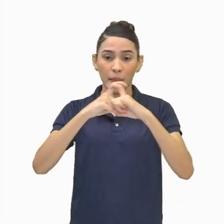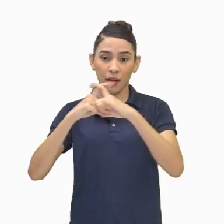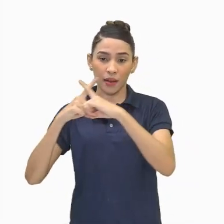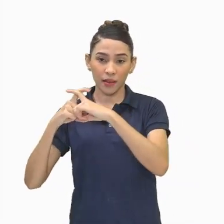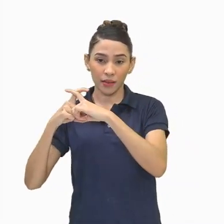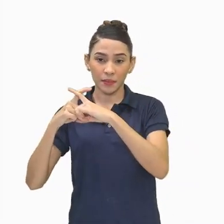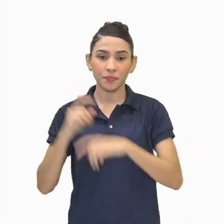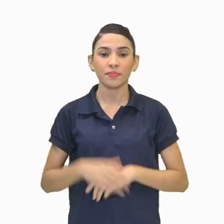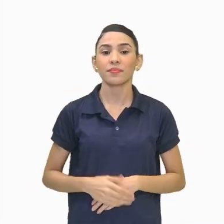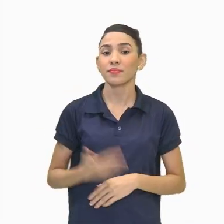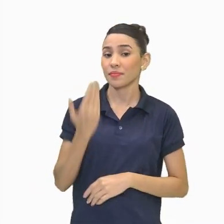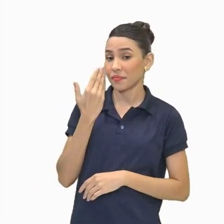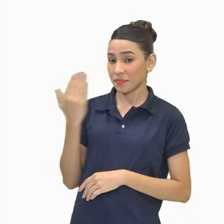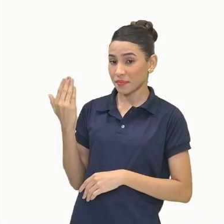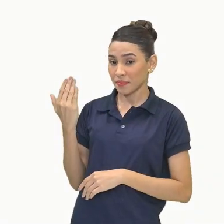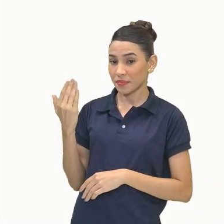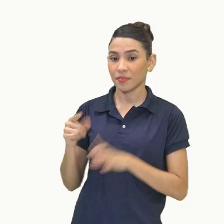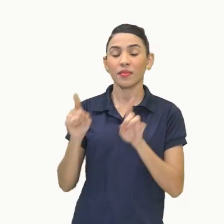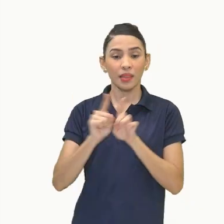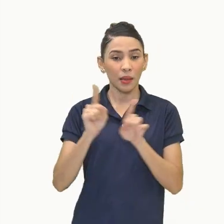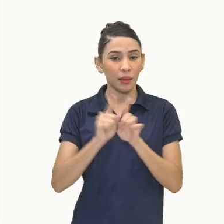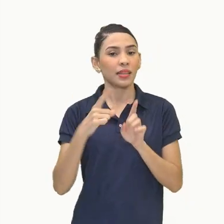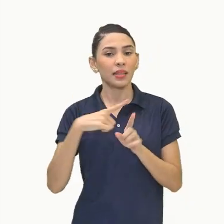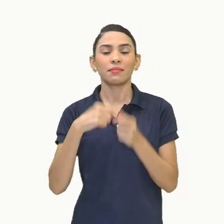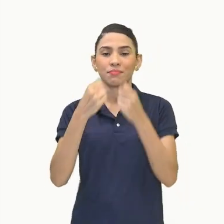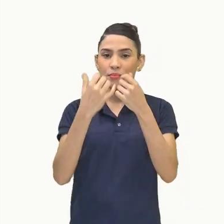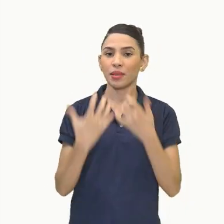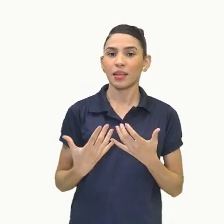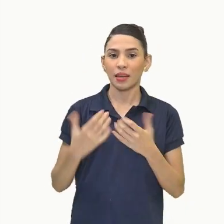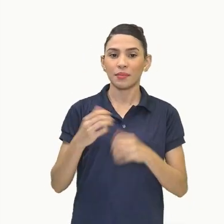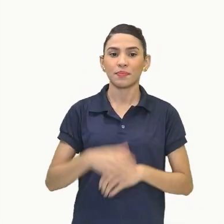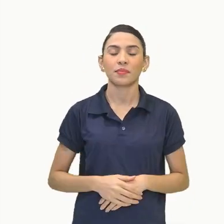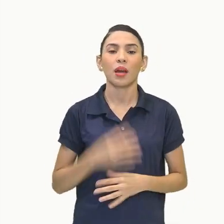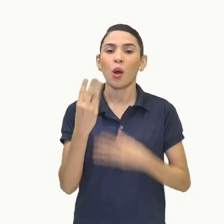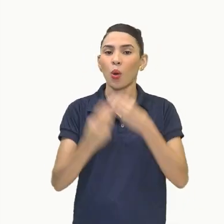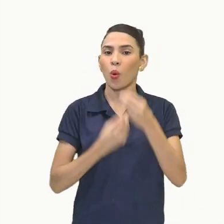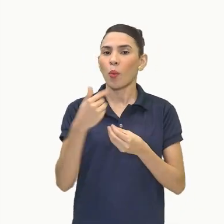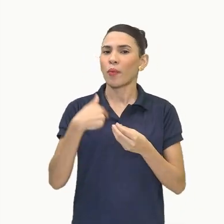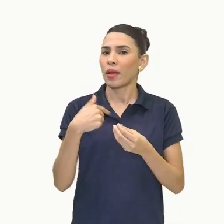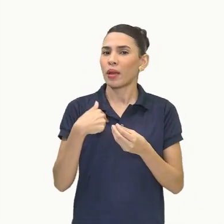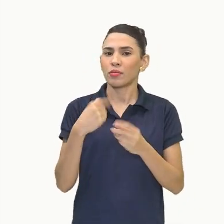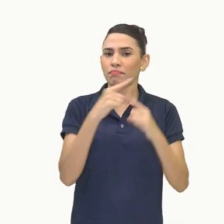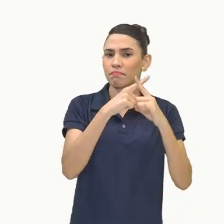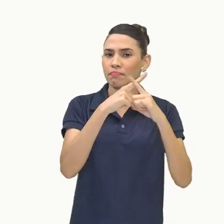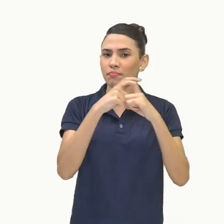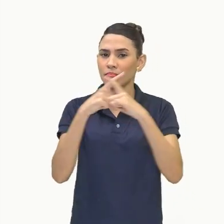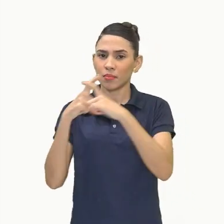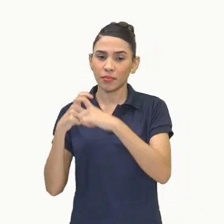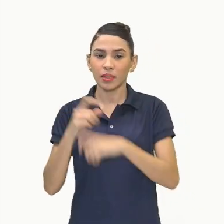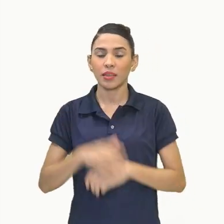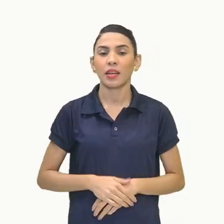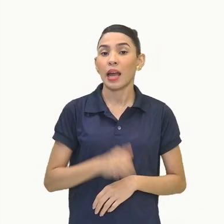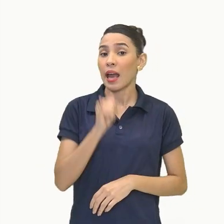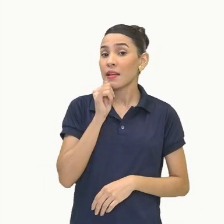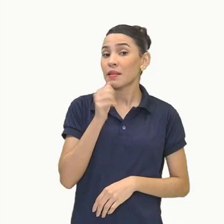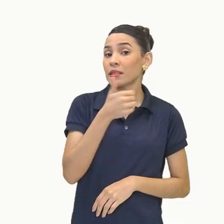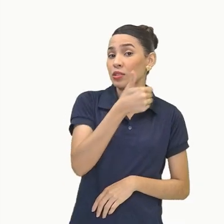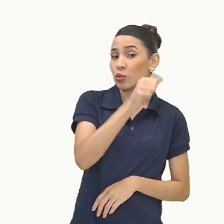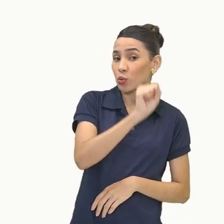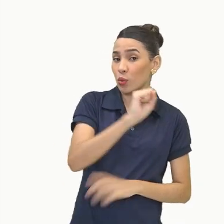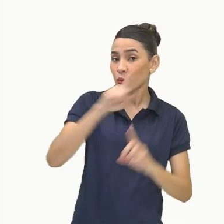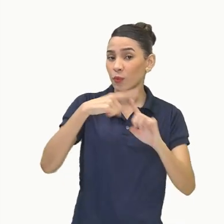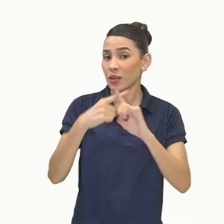Multiplicação, nós temos um algoritmo para explicar a multiplicação. Como é que eu faço a multiplicação? Ó, 18 vezes